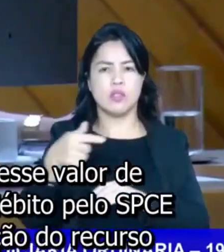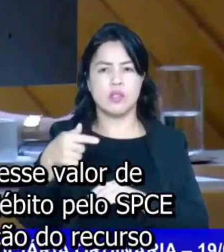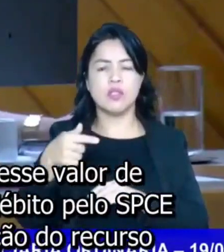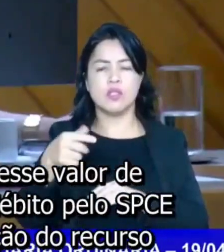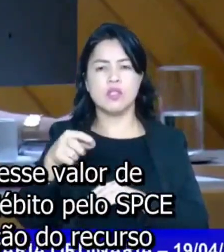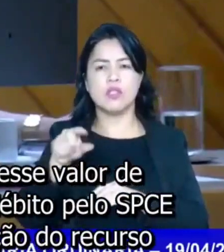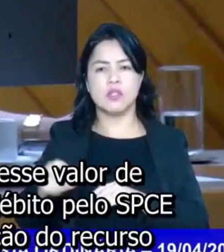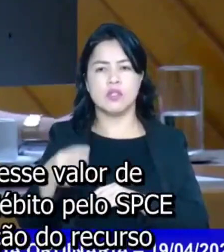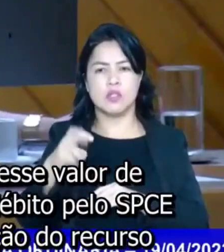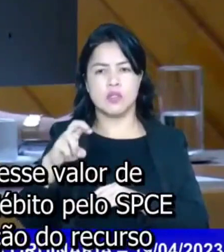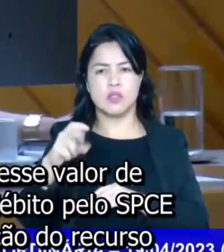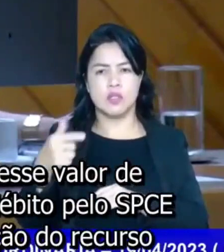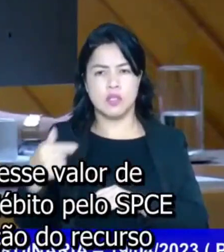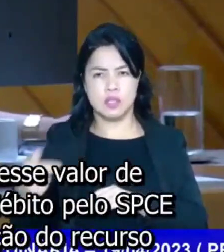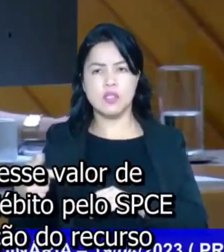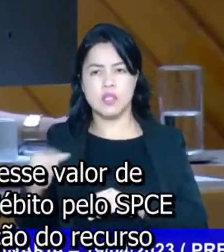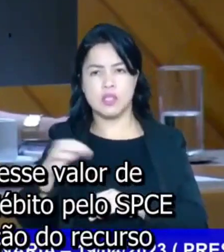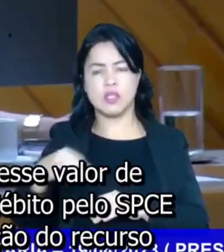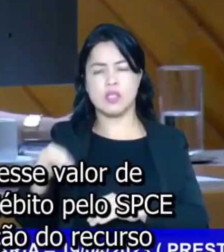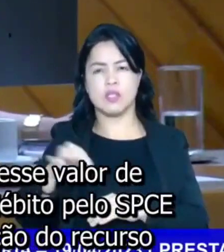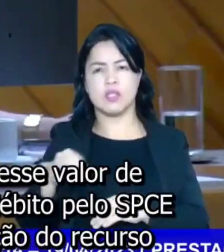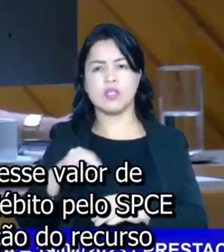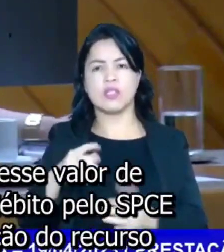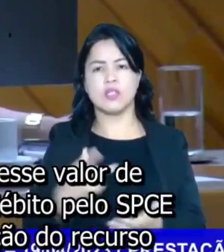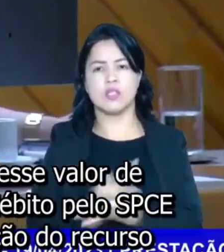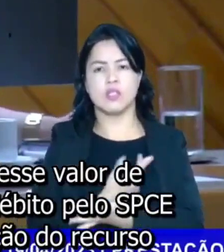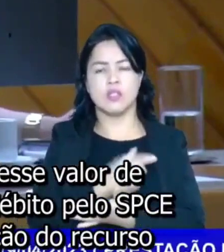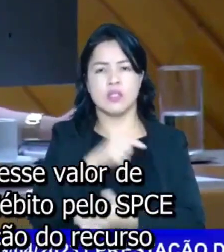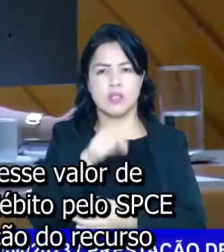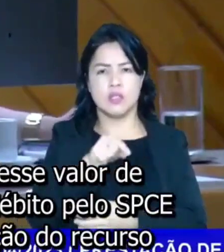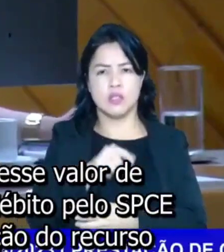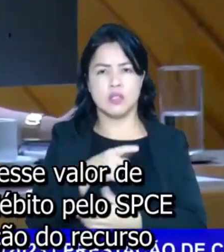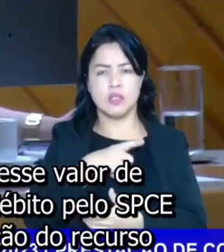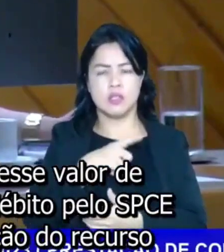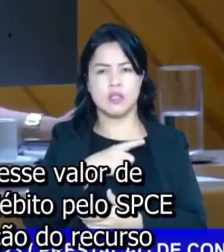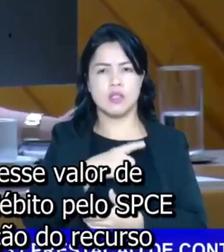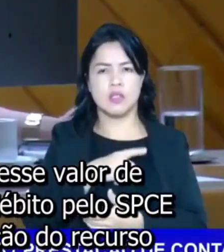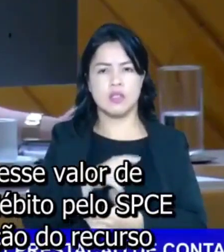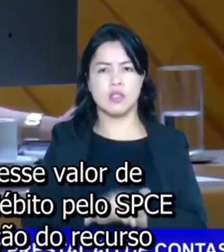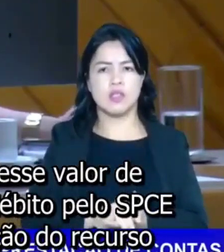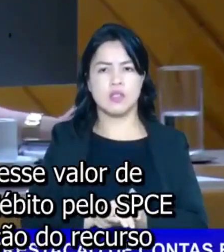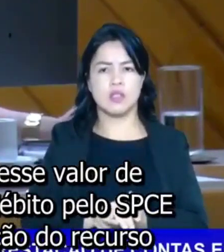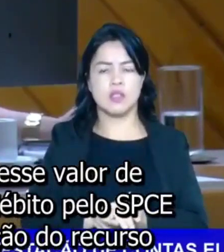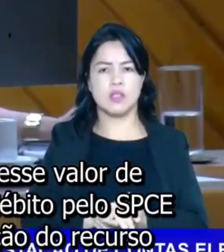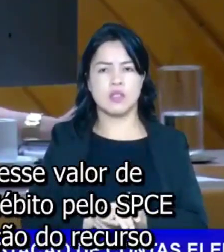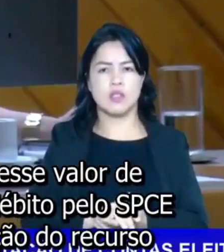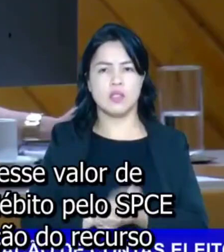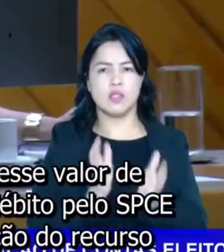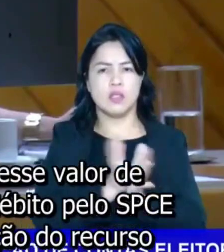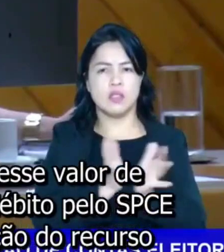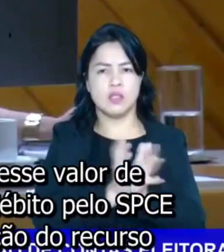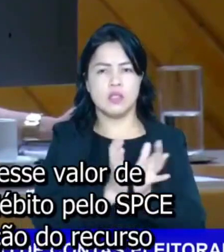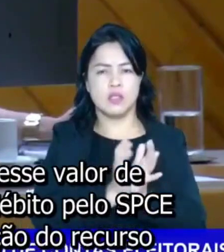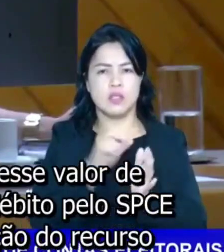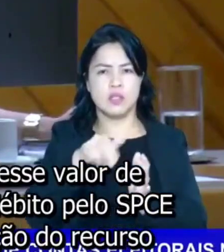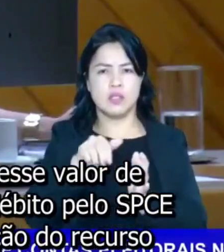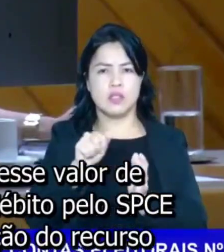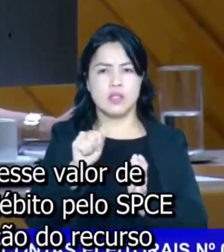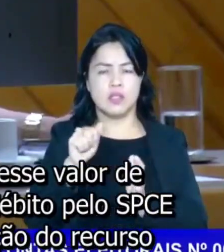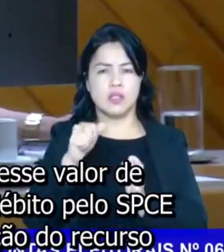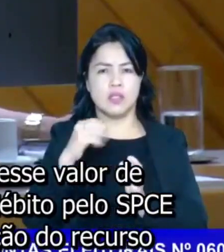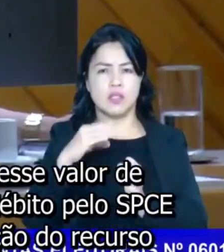247,57, né? E ocorre que essa constatação desse débito pelo NACEP, ele também